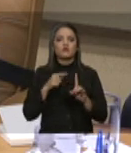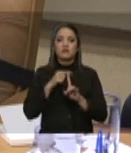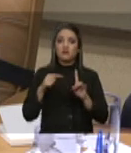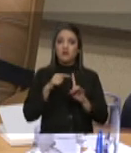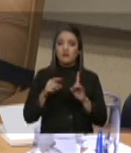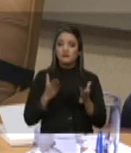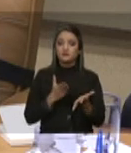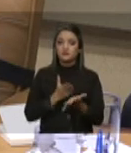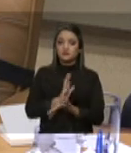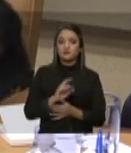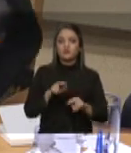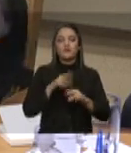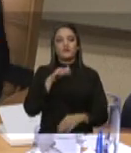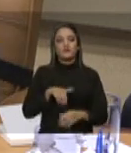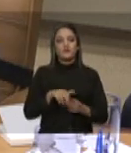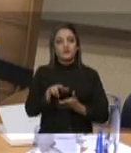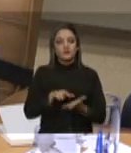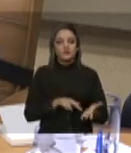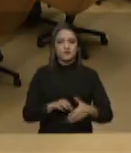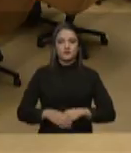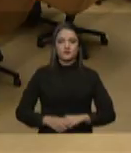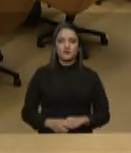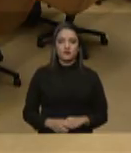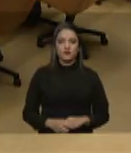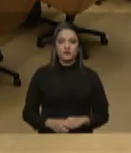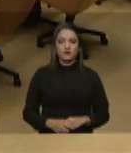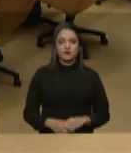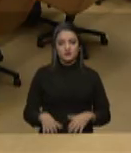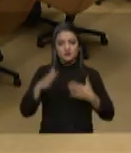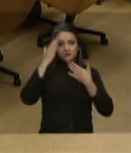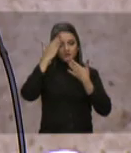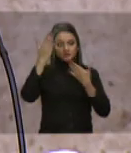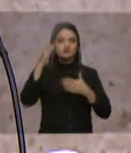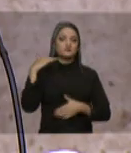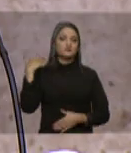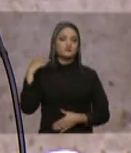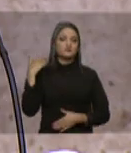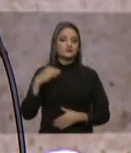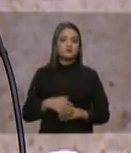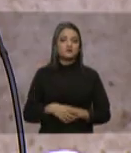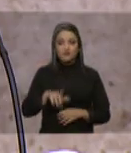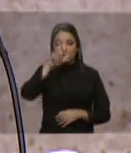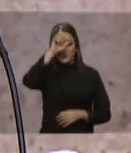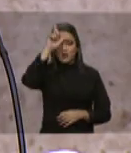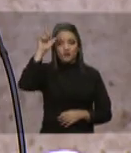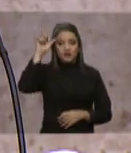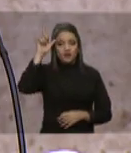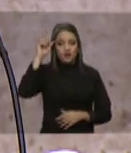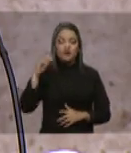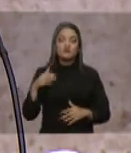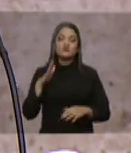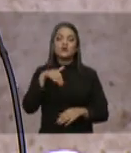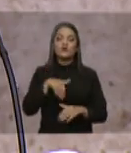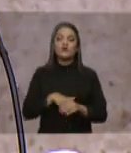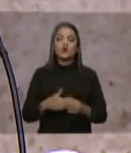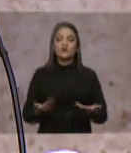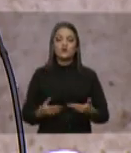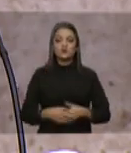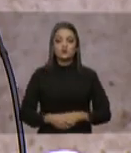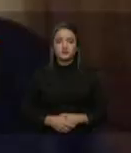parcial procedência nos termos do voto do relator Obrigada ministra Cármen Lúcia ministro Lewandowski como vota vossa